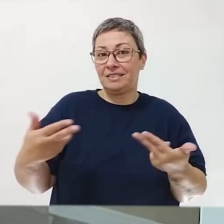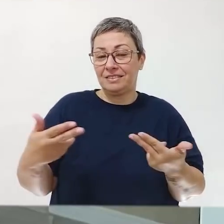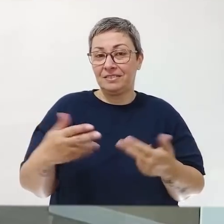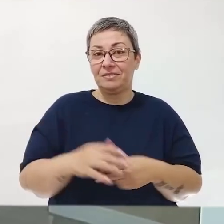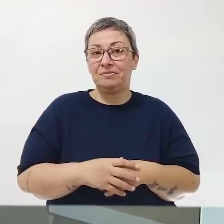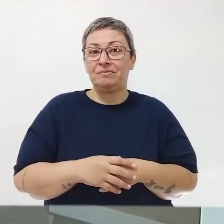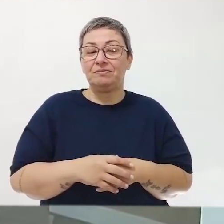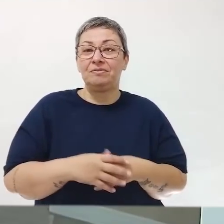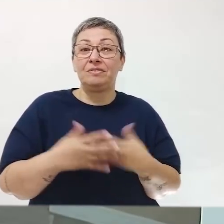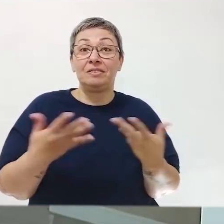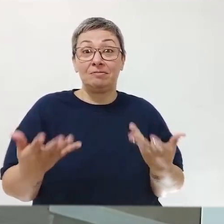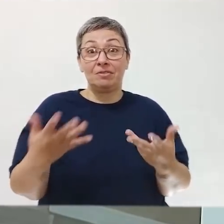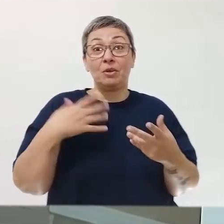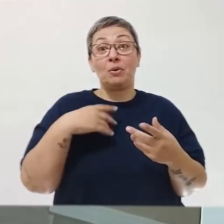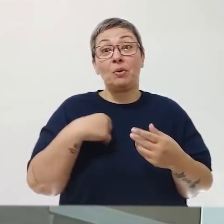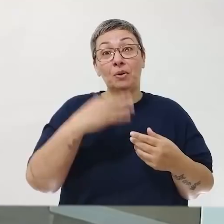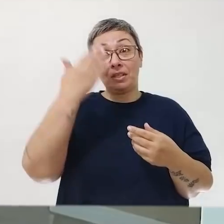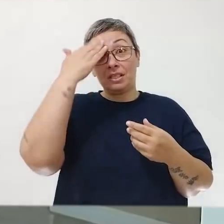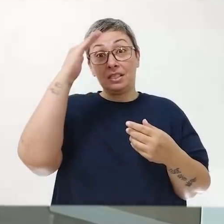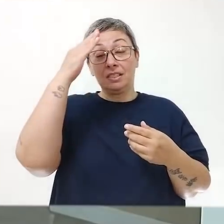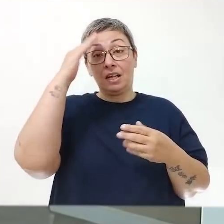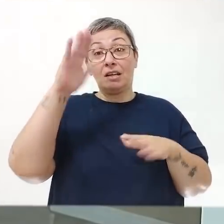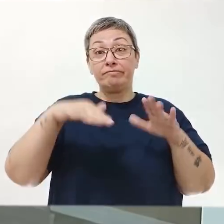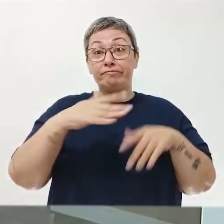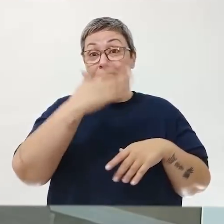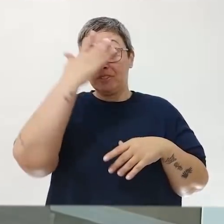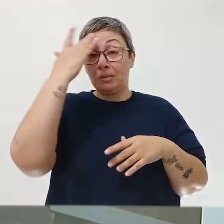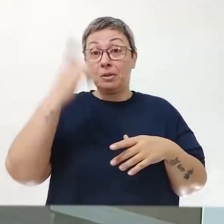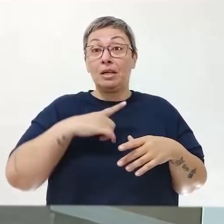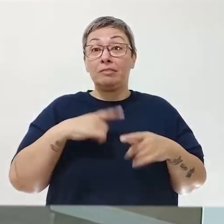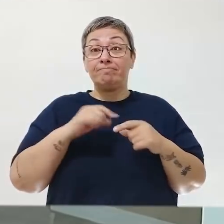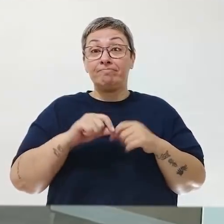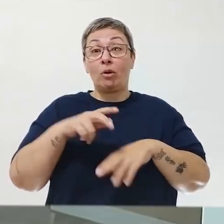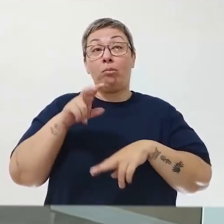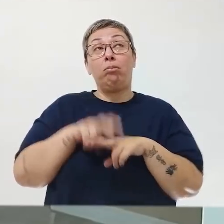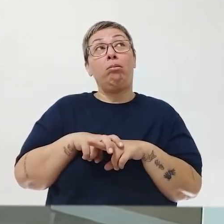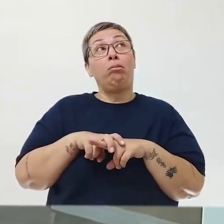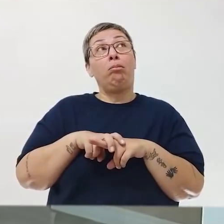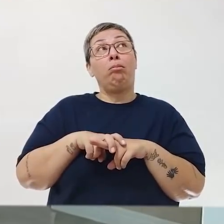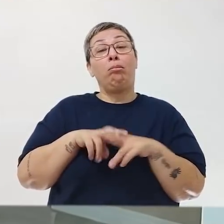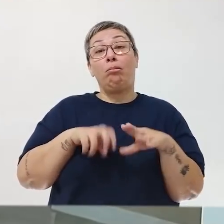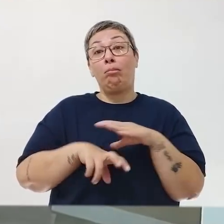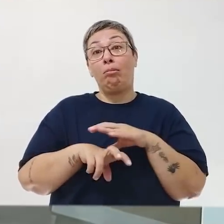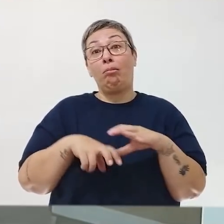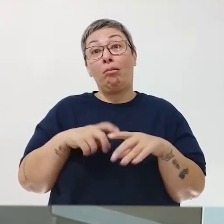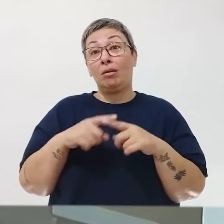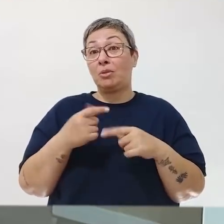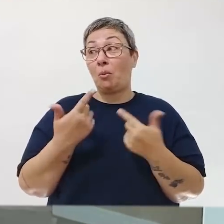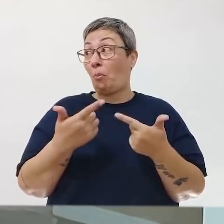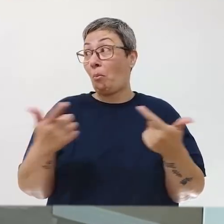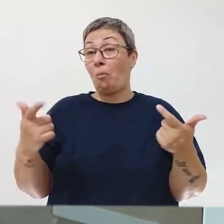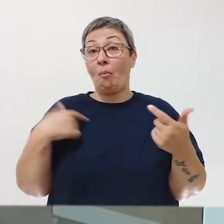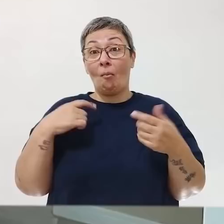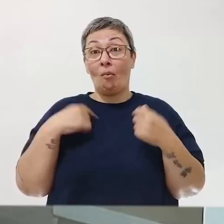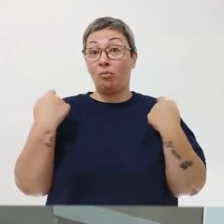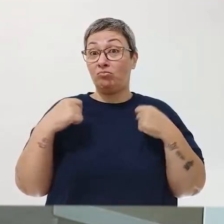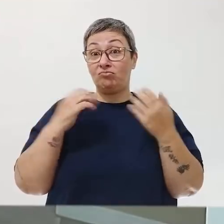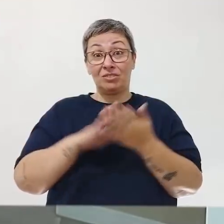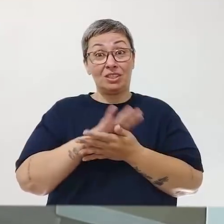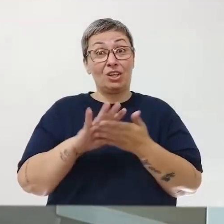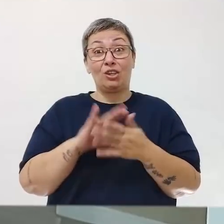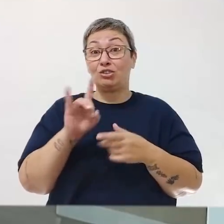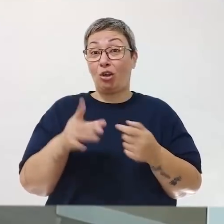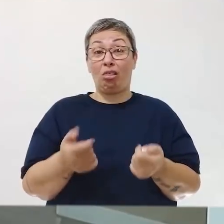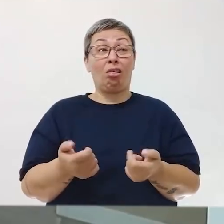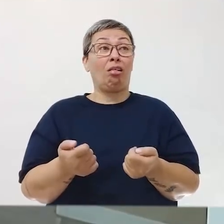etc. Pois eles entenderam que muitas pessoas estavam ficando sedentárias, porque não faziam outras atividades físicas,